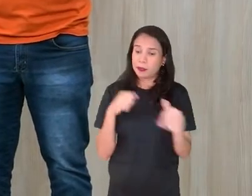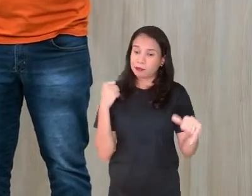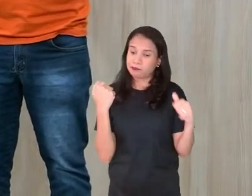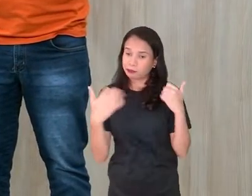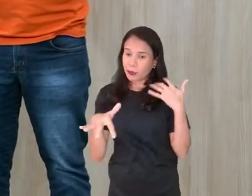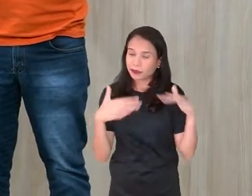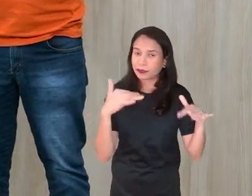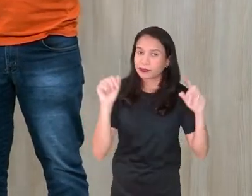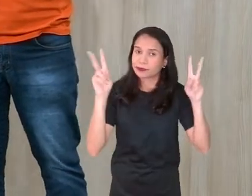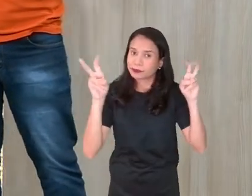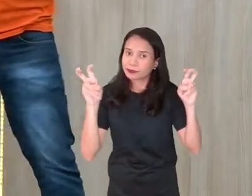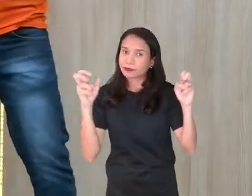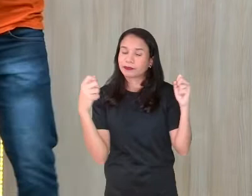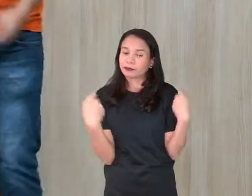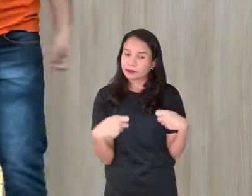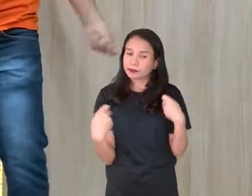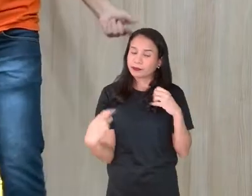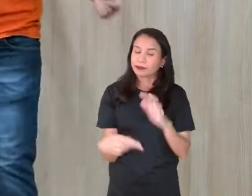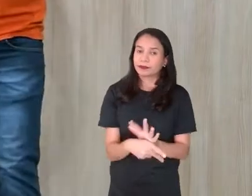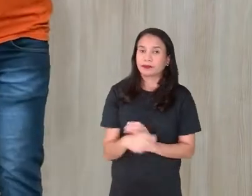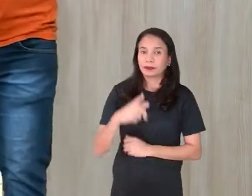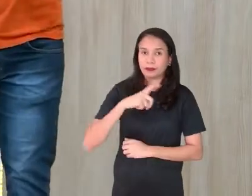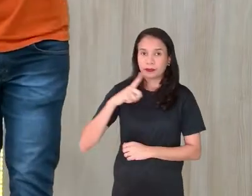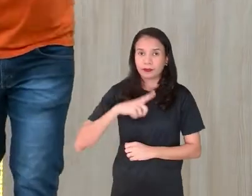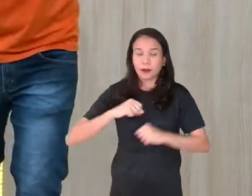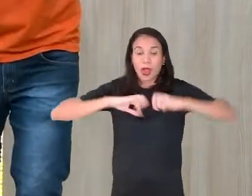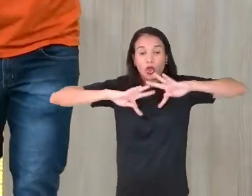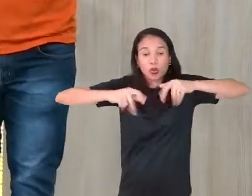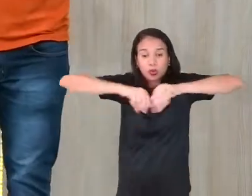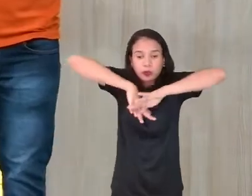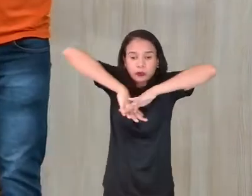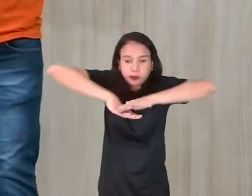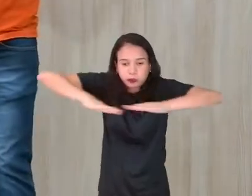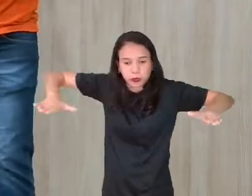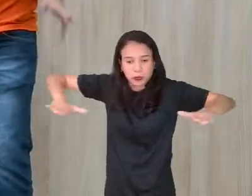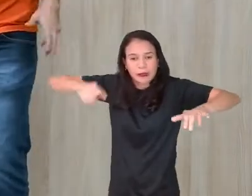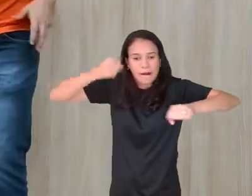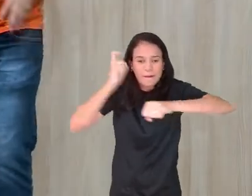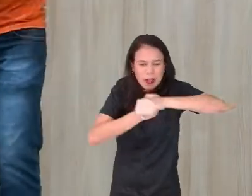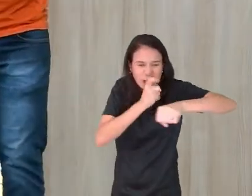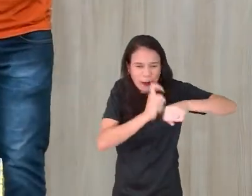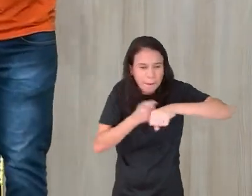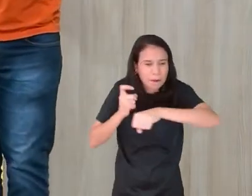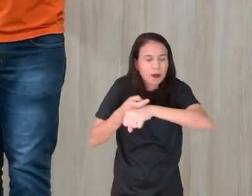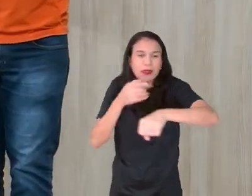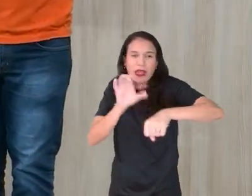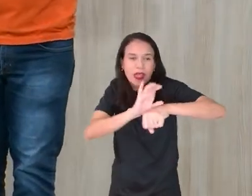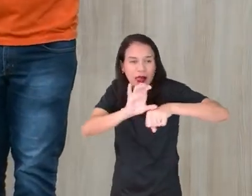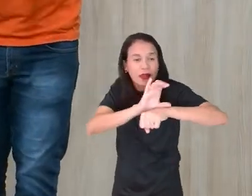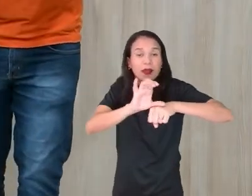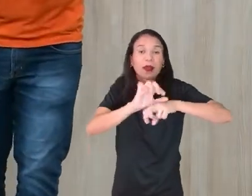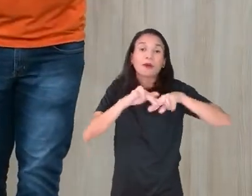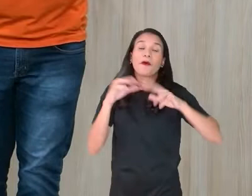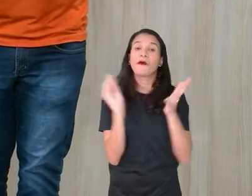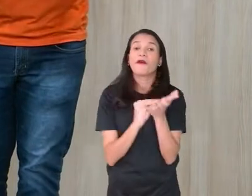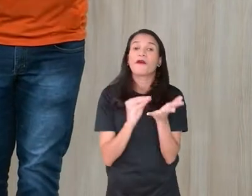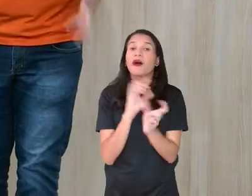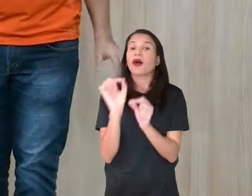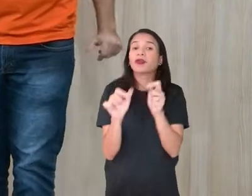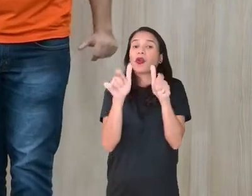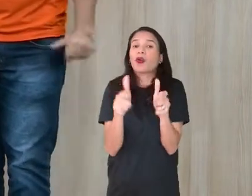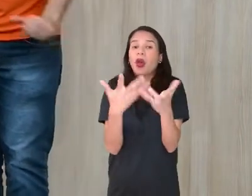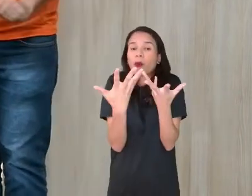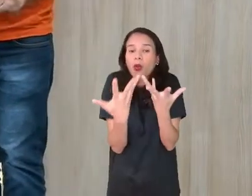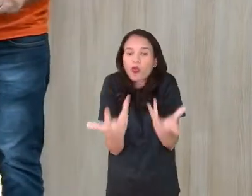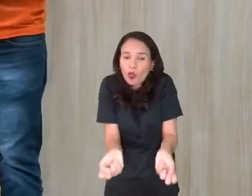Que entre aspas, necessidade, né? De mandar concreto para cima de tudo, né? Então, falta zona de